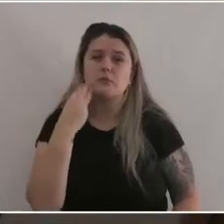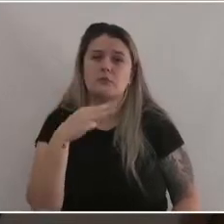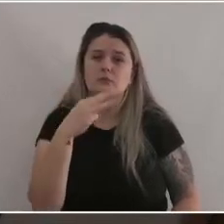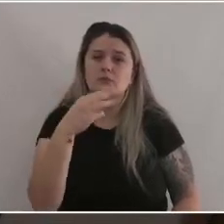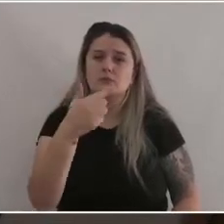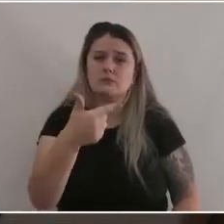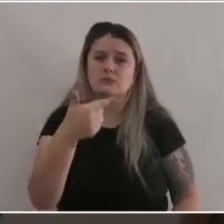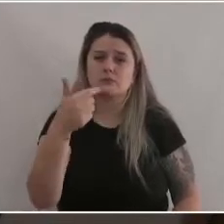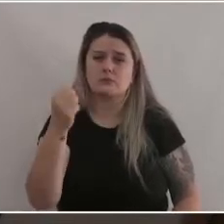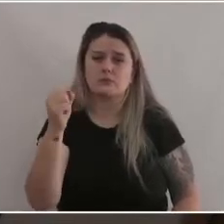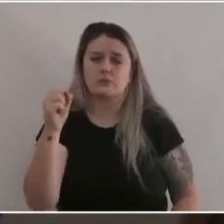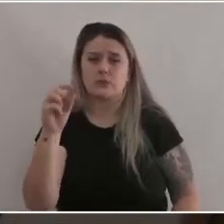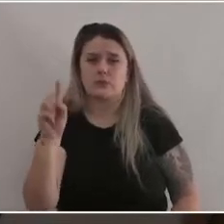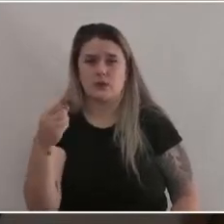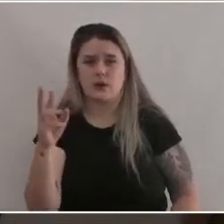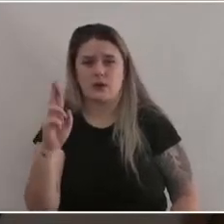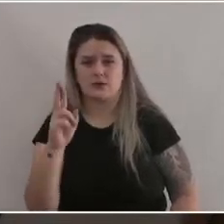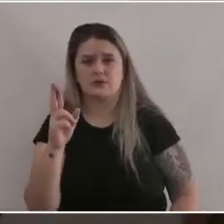88.249.000 reais, realizado